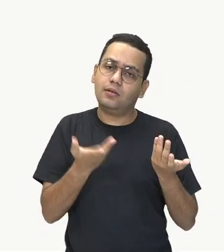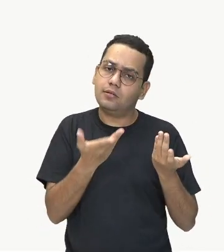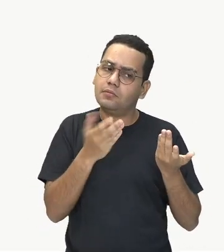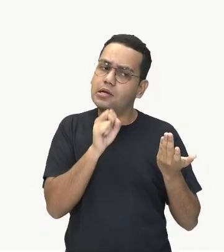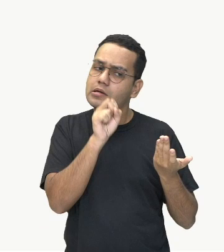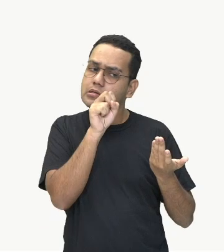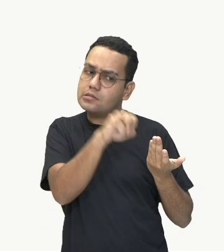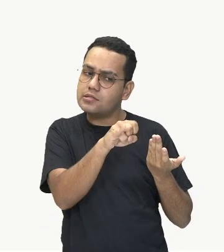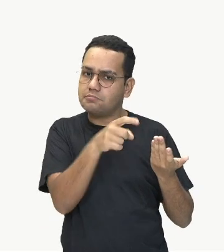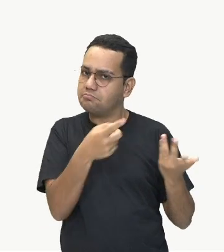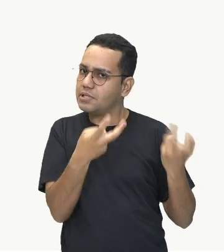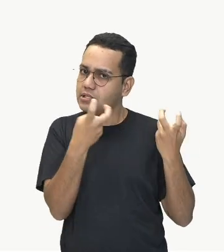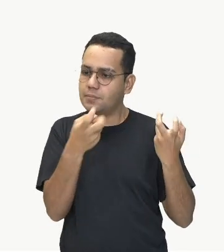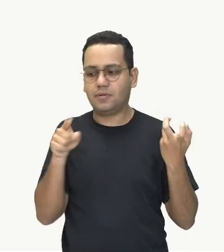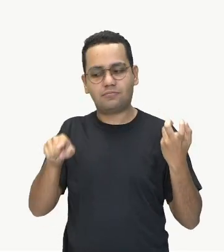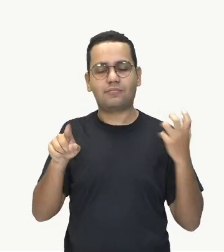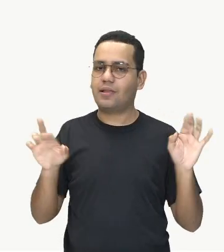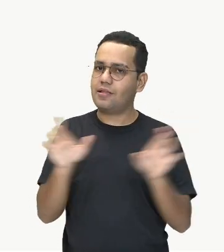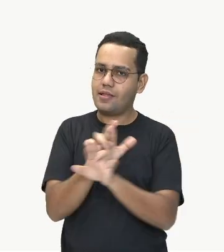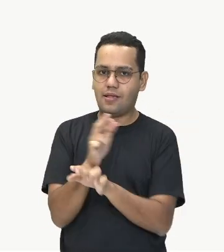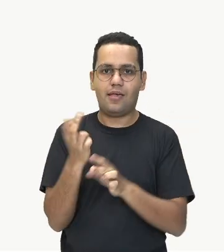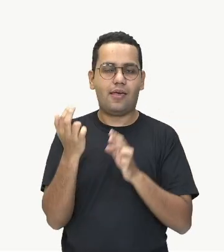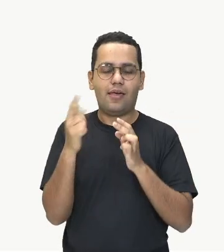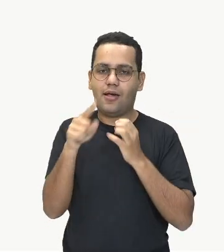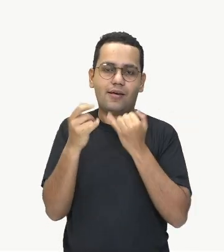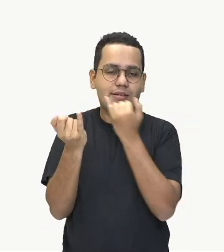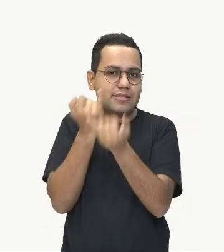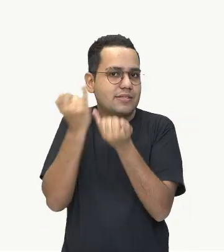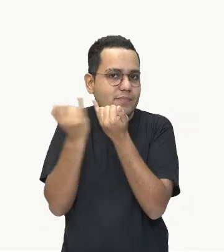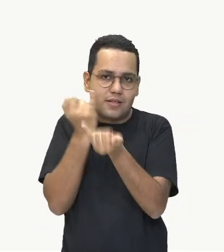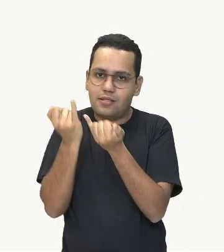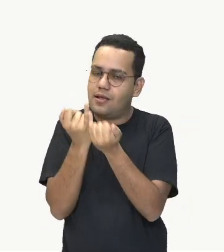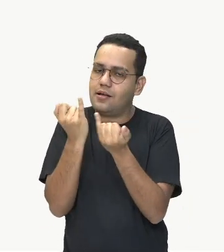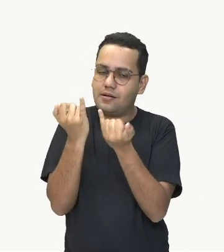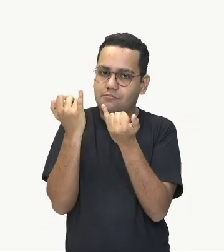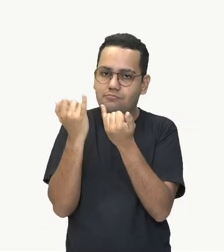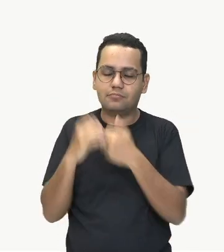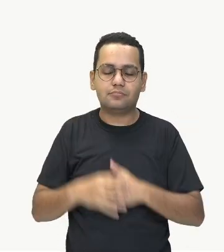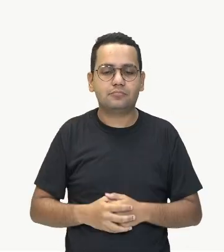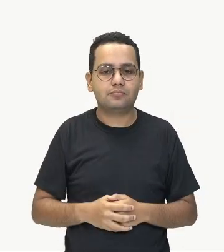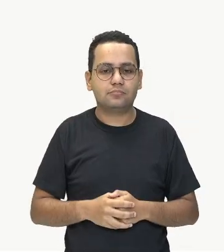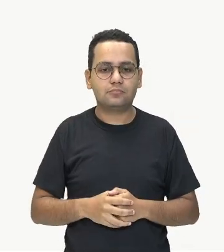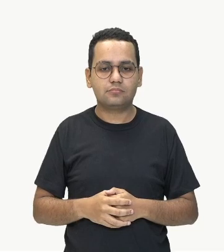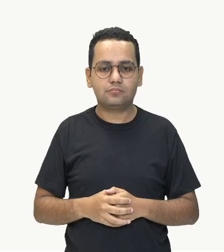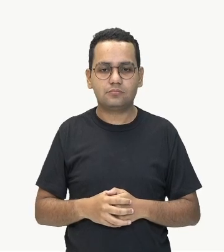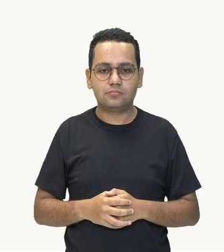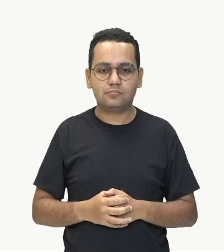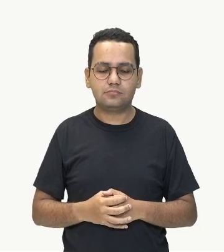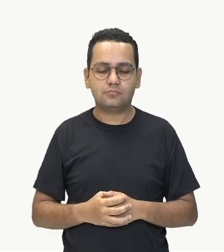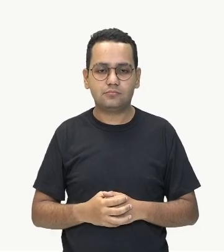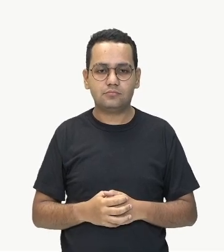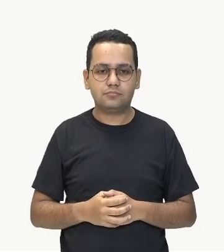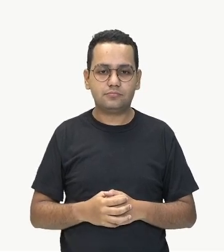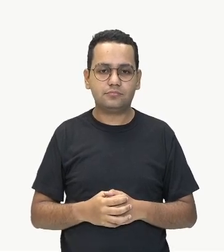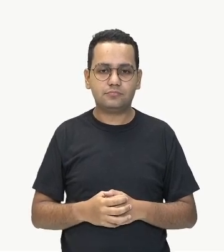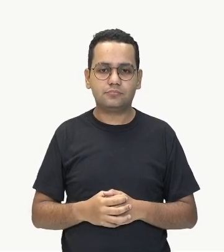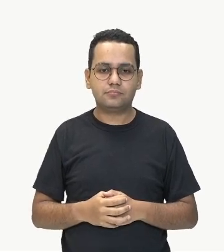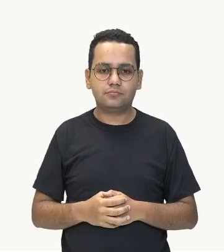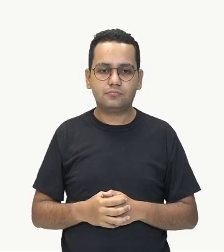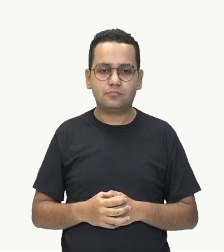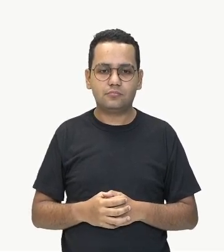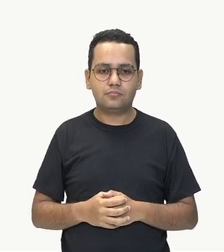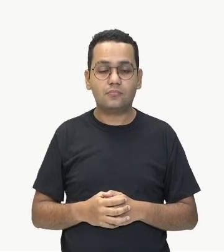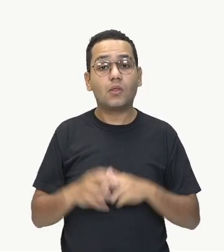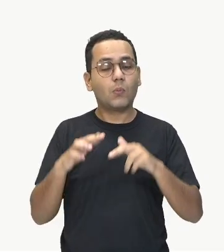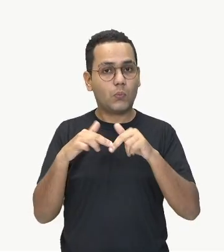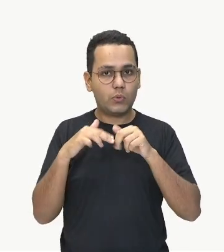para química na variação de entalpia E aí se esse resultado aqui for menor